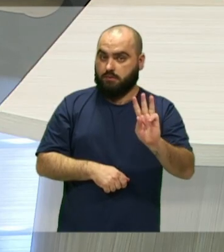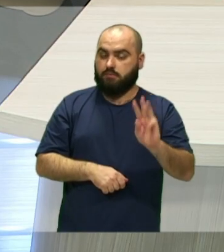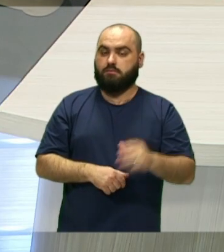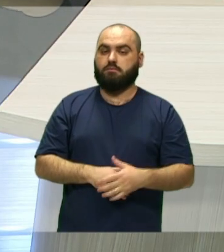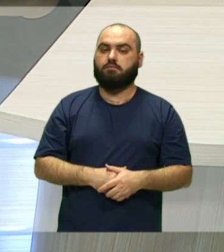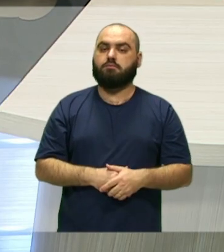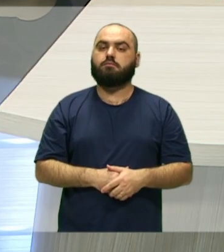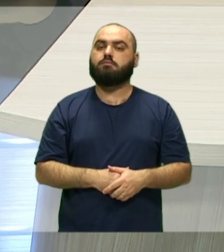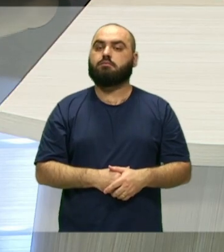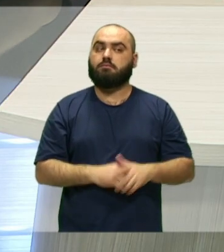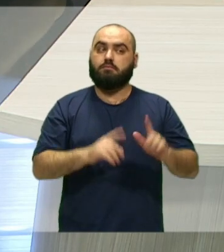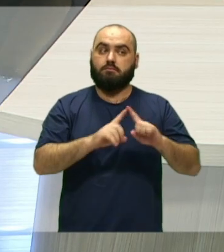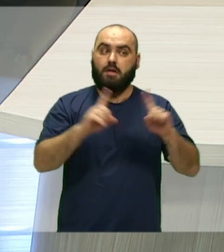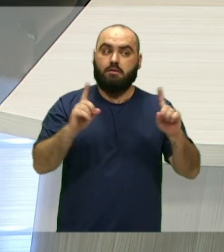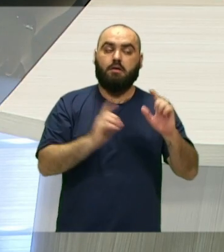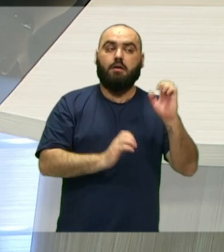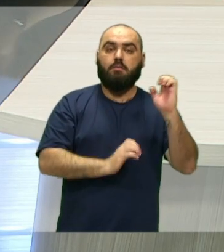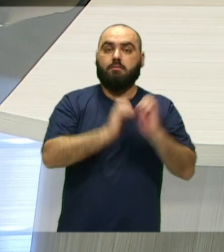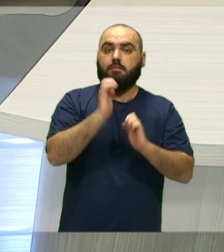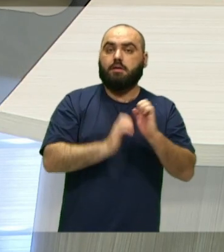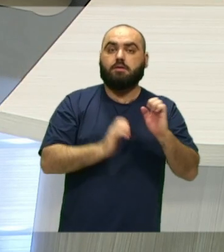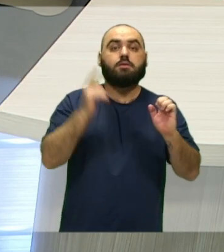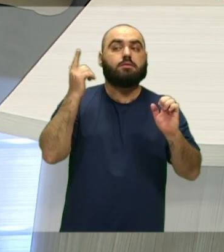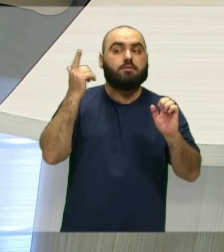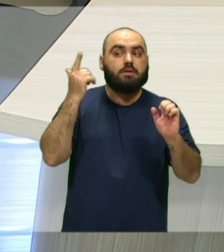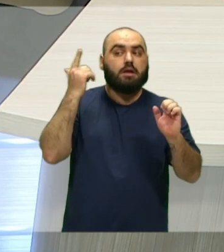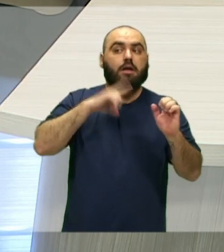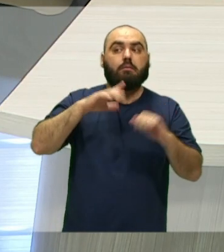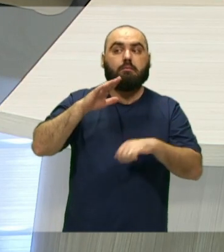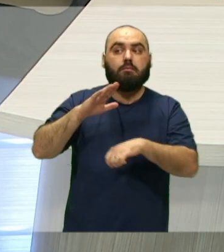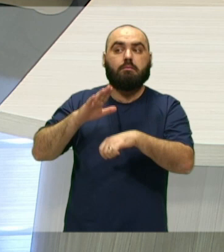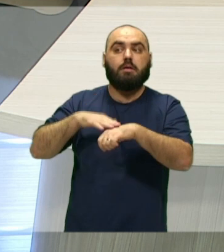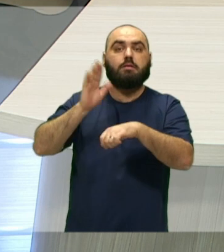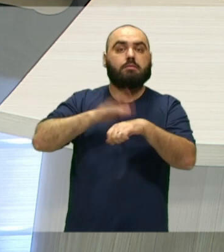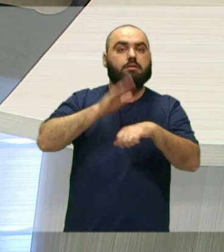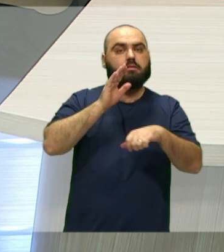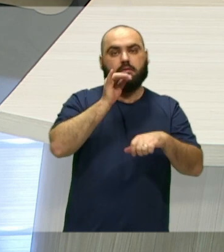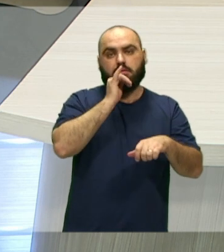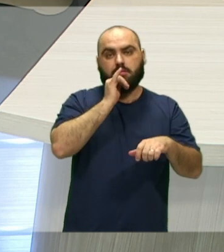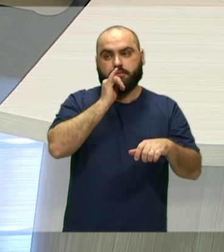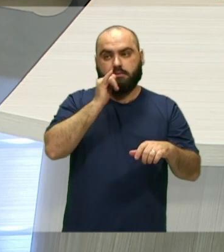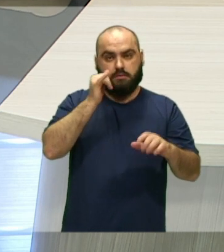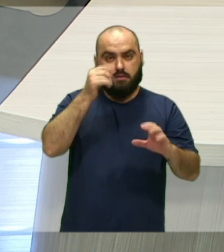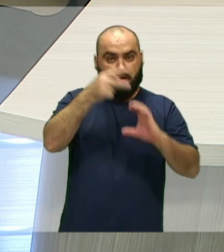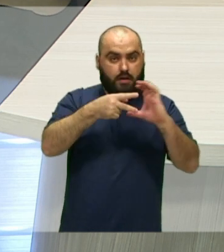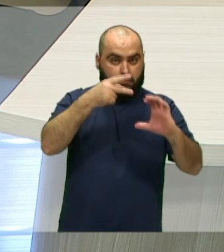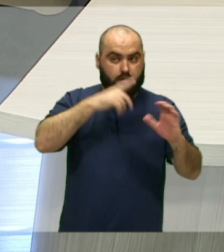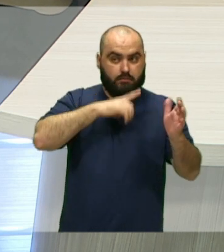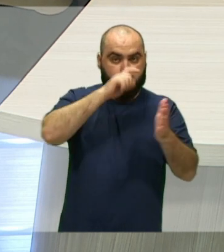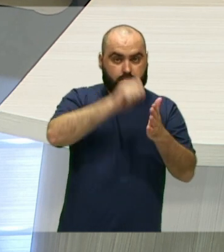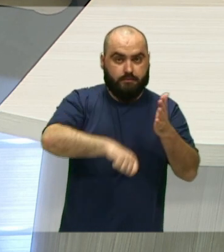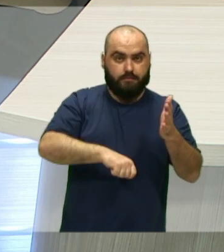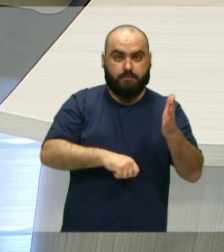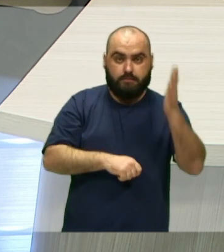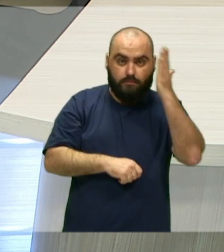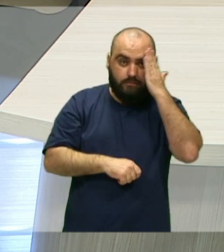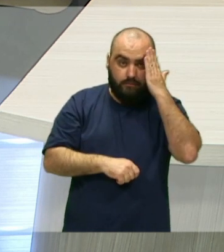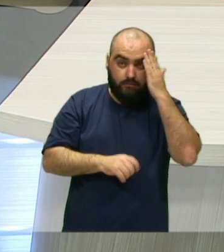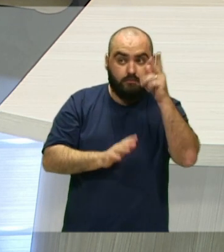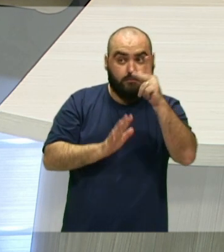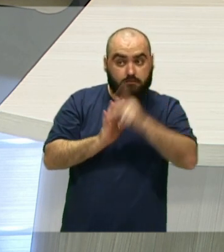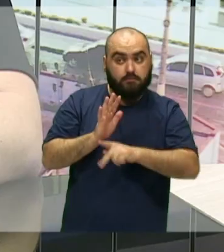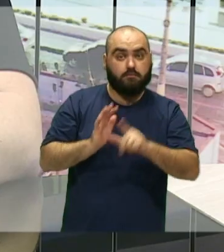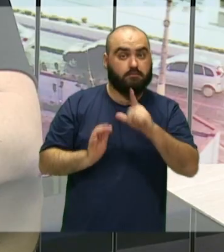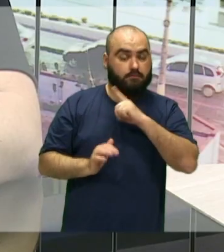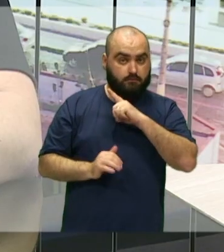isso não quer dizer que a empresa não possa ganhar outros eh por exemplo aqui na Câmara quando eu escrevo eu sei os projetos que eu tenho